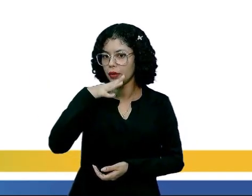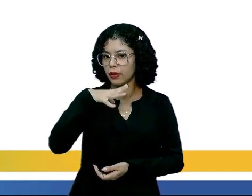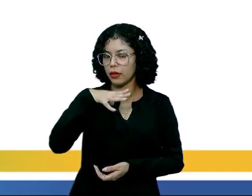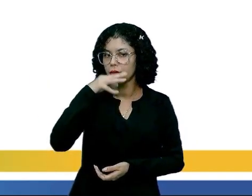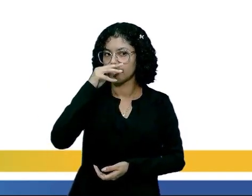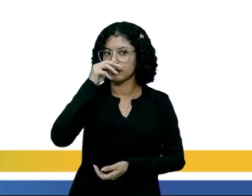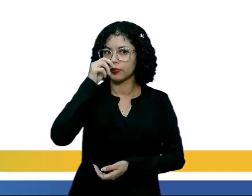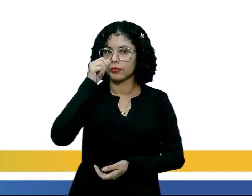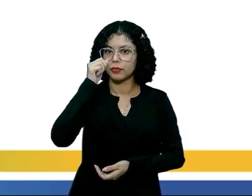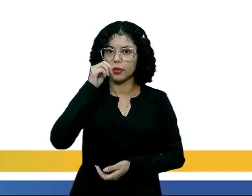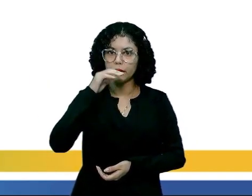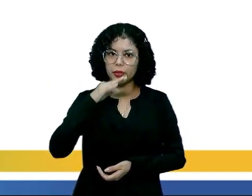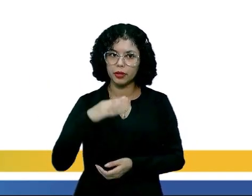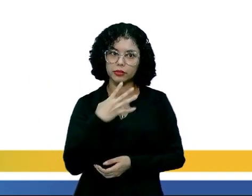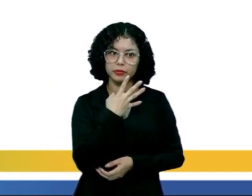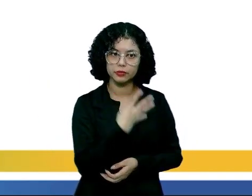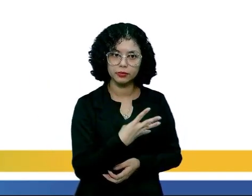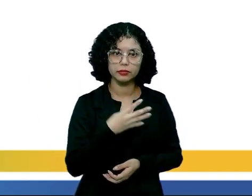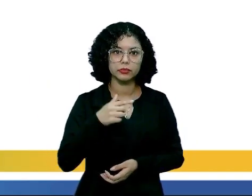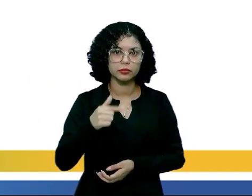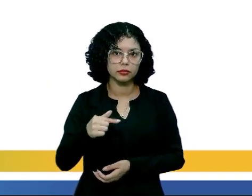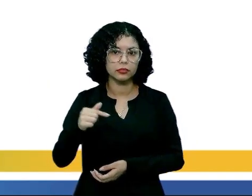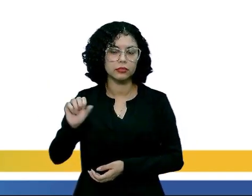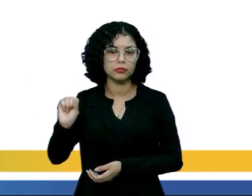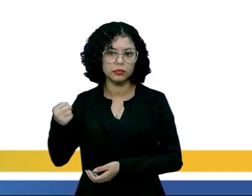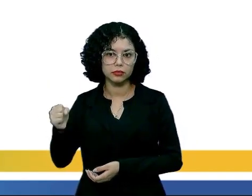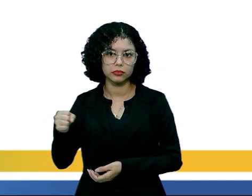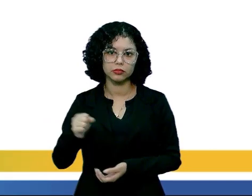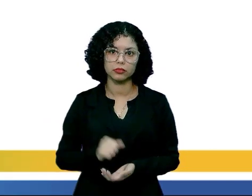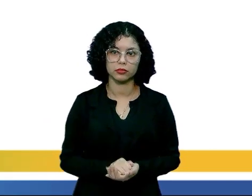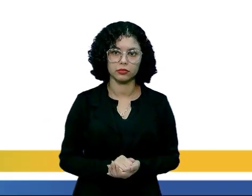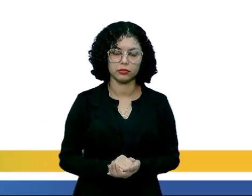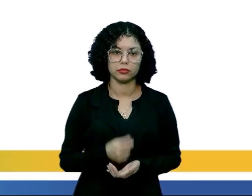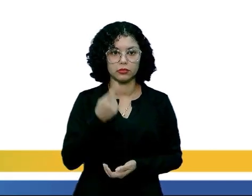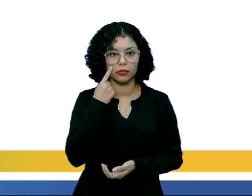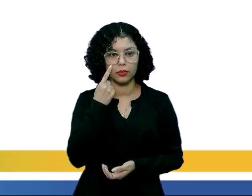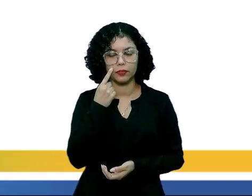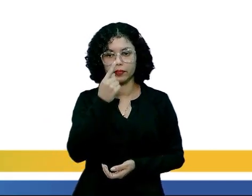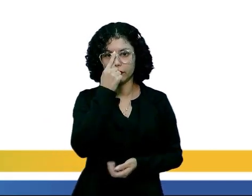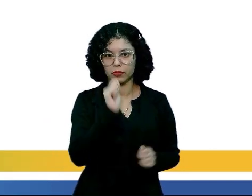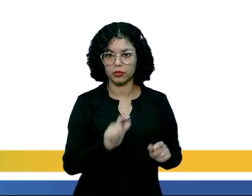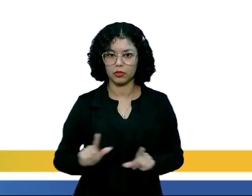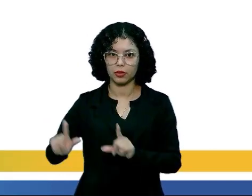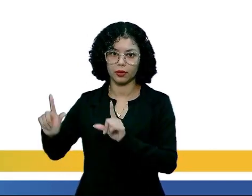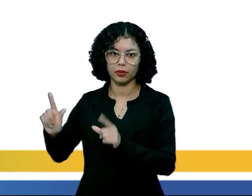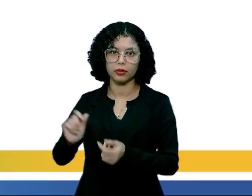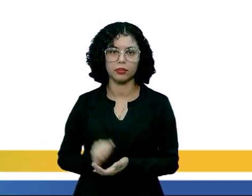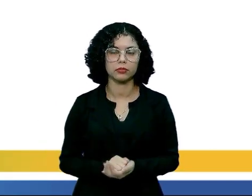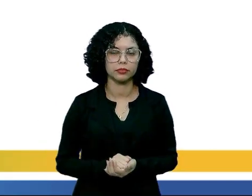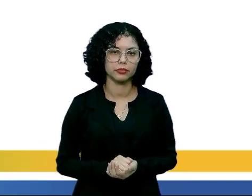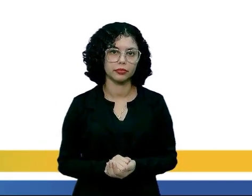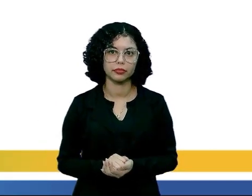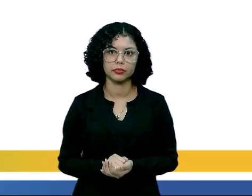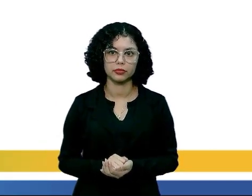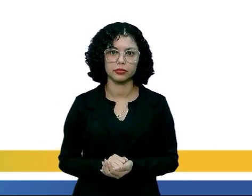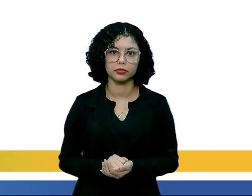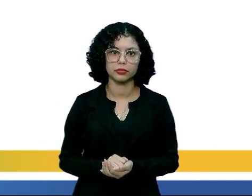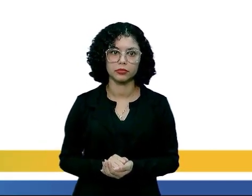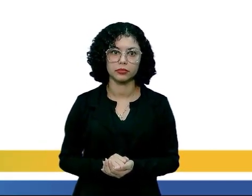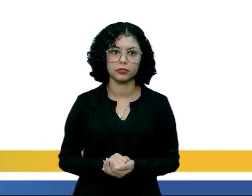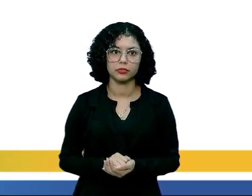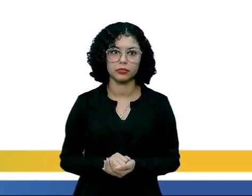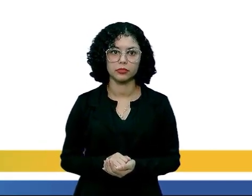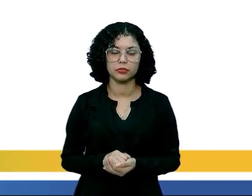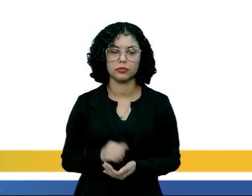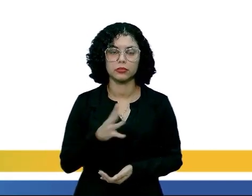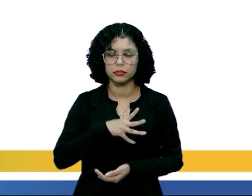pra gente não surtar e não enlouquecer é rápido vamos veja a tela eu vou eu vou eu vou ensinar vou ensinar Mas aqui é direto